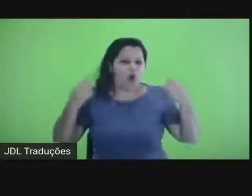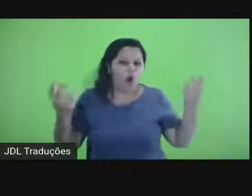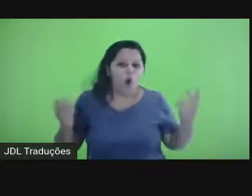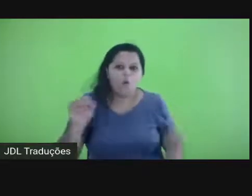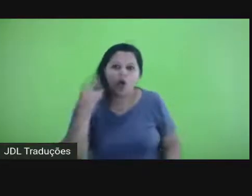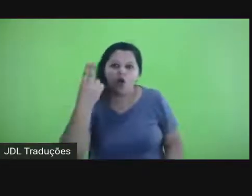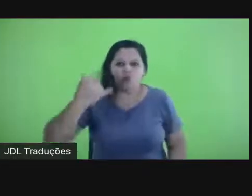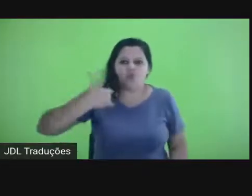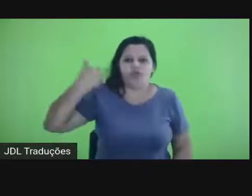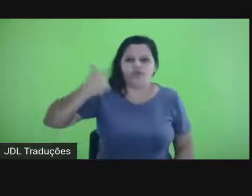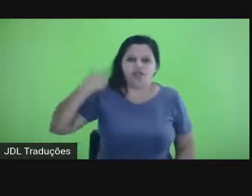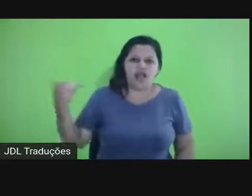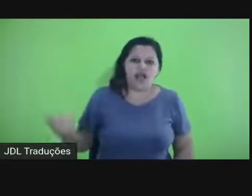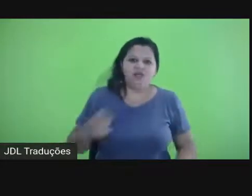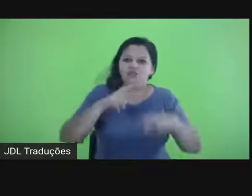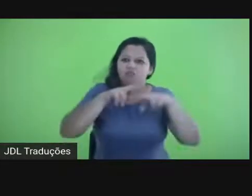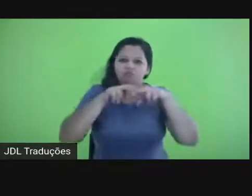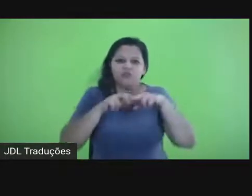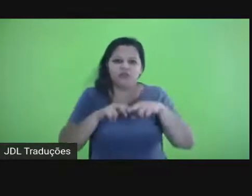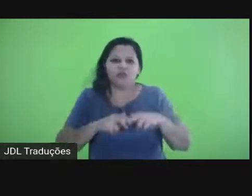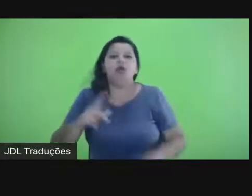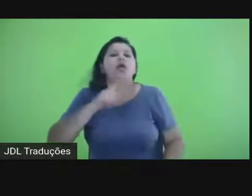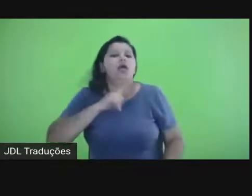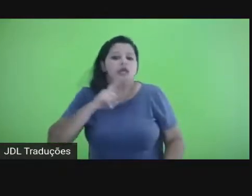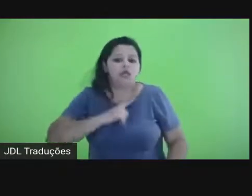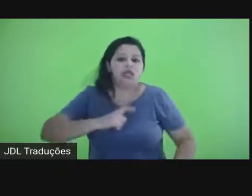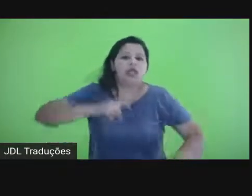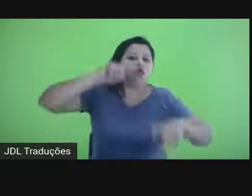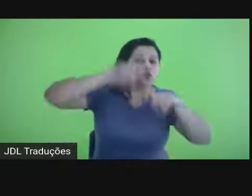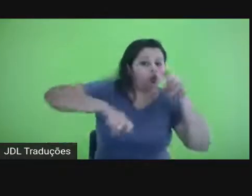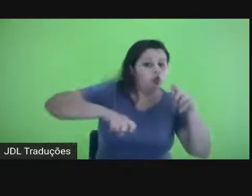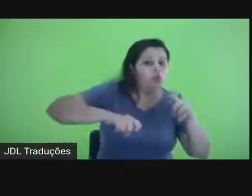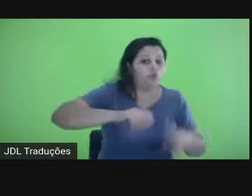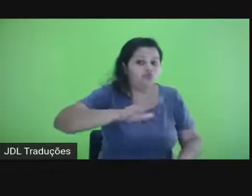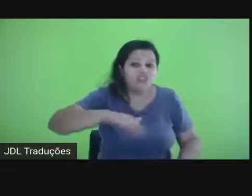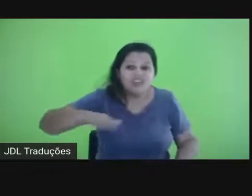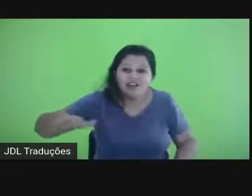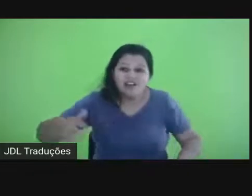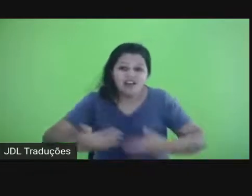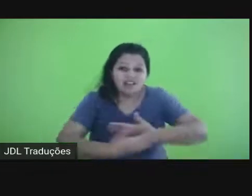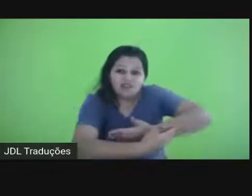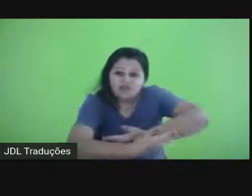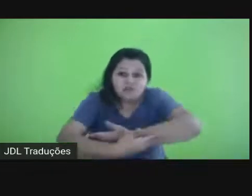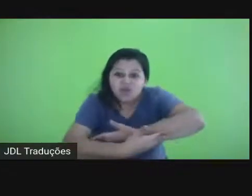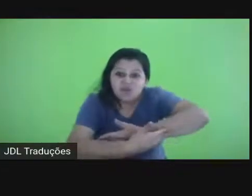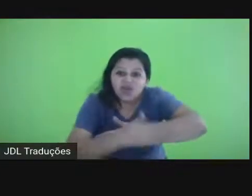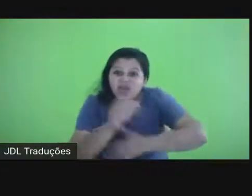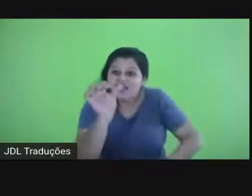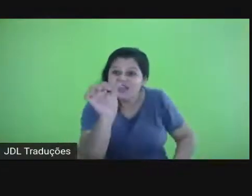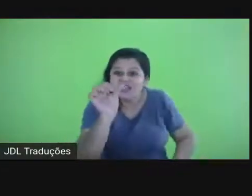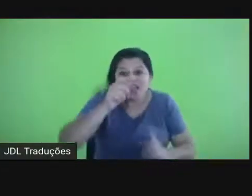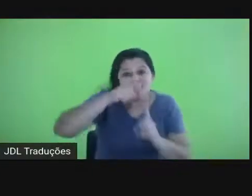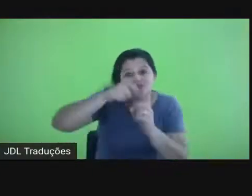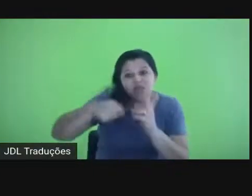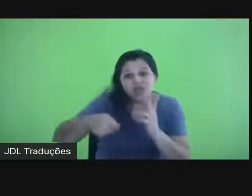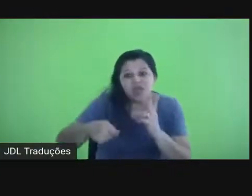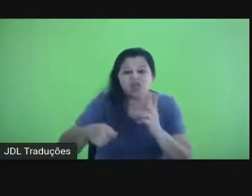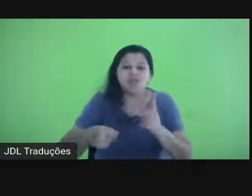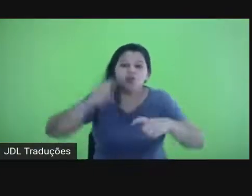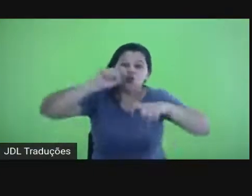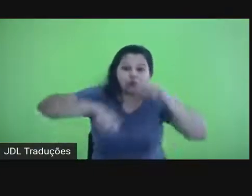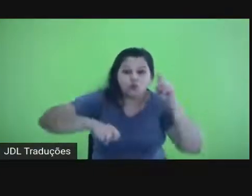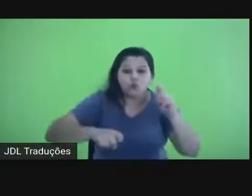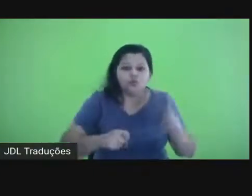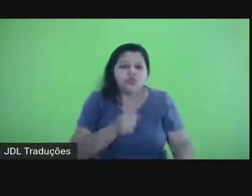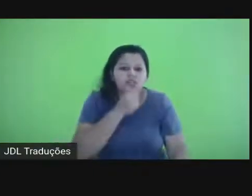tem. Existem relatos de estupro de crianças, de bebês de 6 meses de idade, de idosas de 90 anos